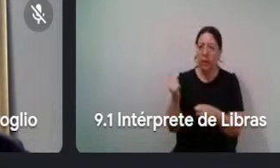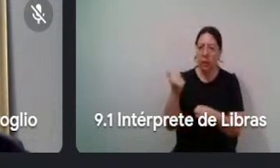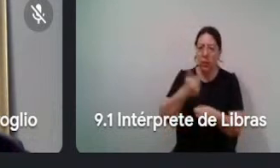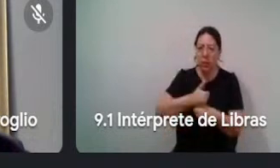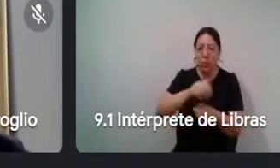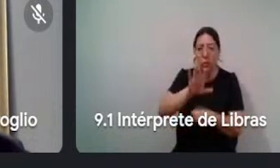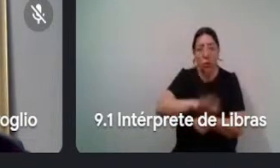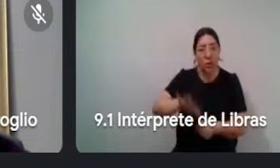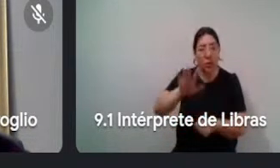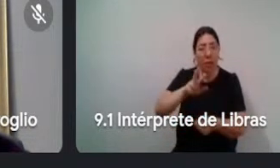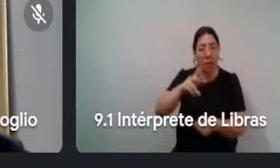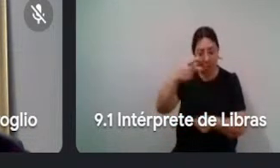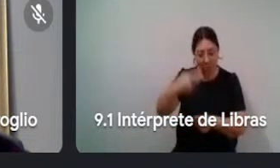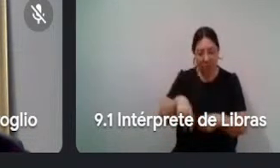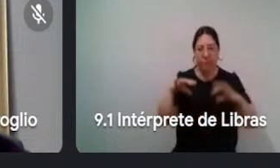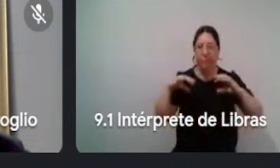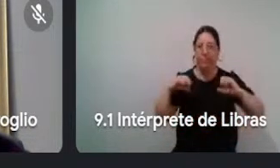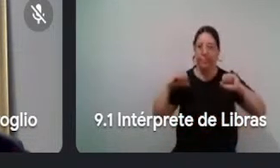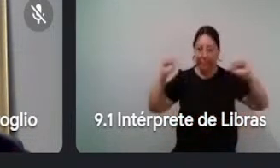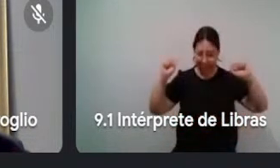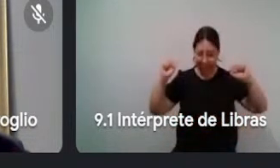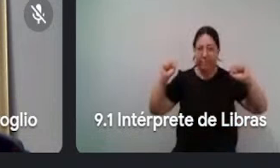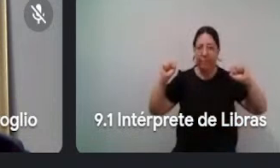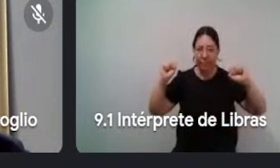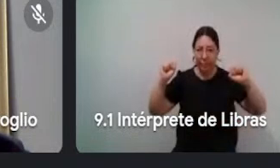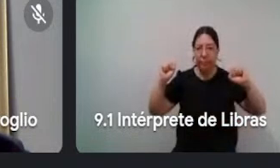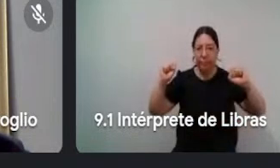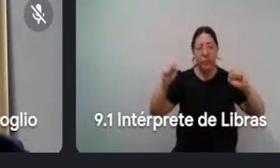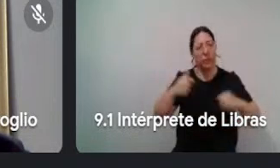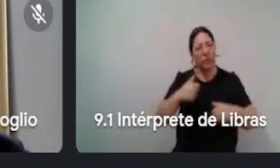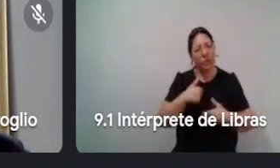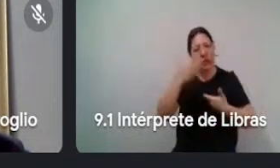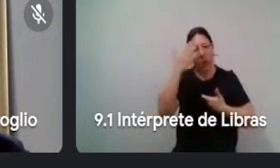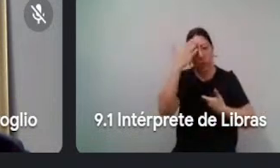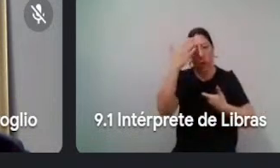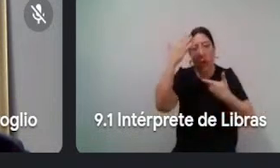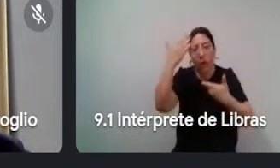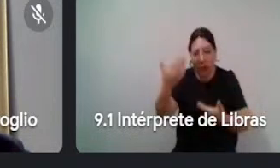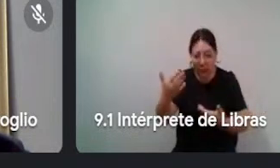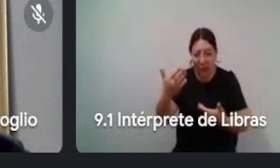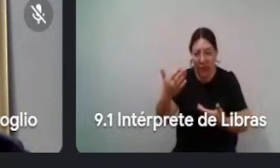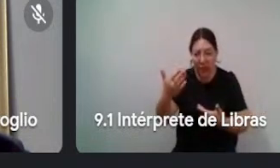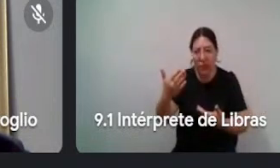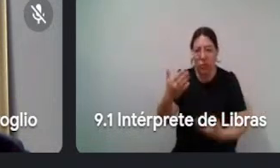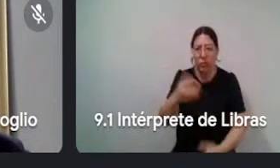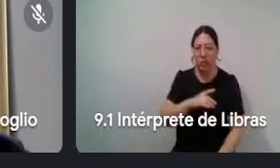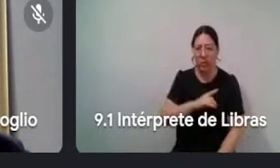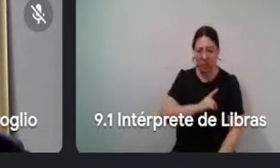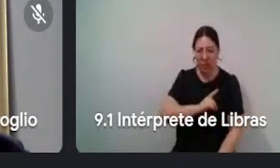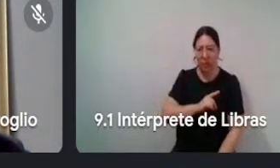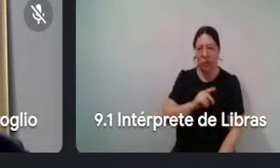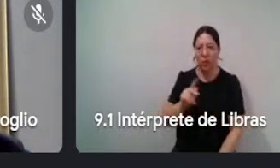tribunal, razão pela qual deixo os meus agradecimentos à Vossa Excelência, desembargador Elvésio, e a toda a sua